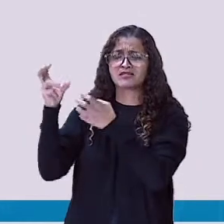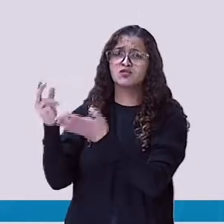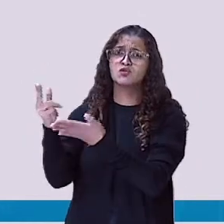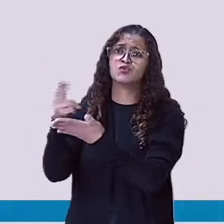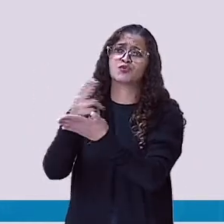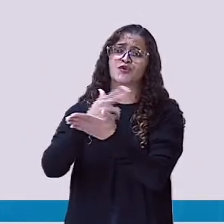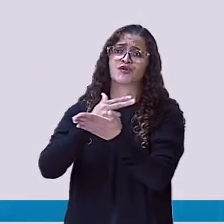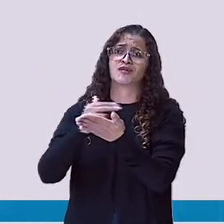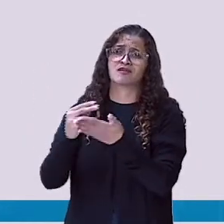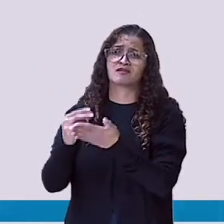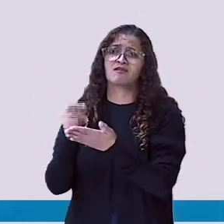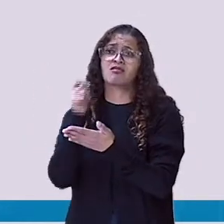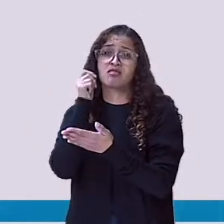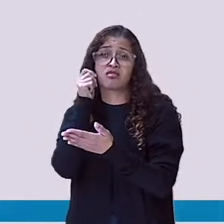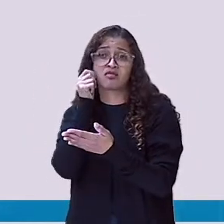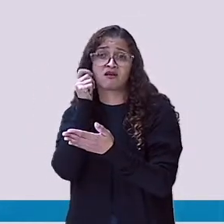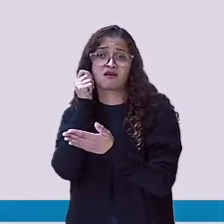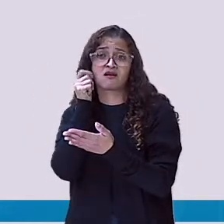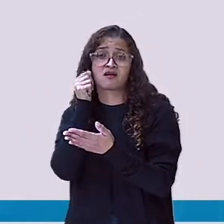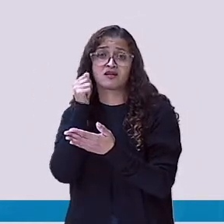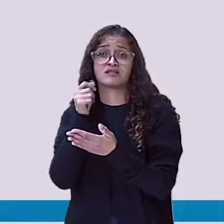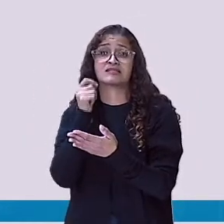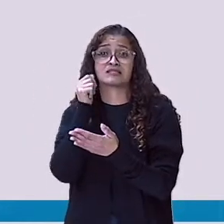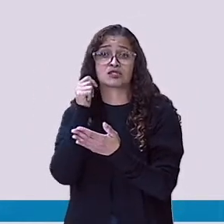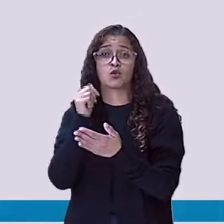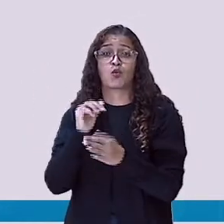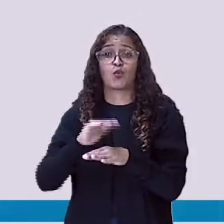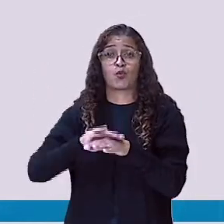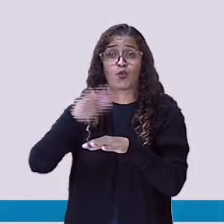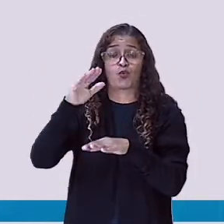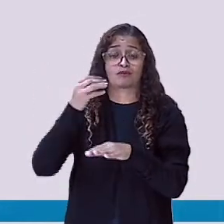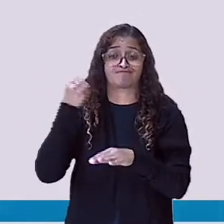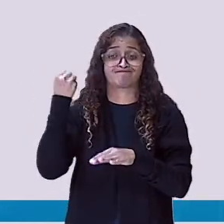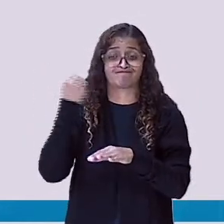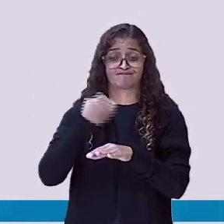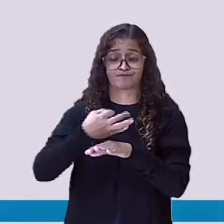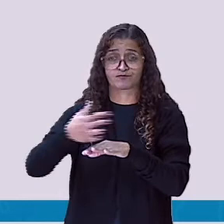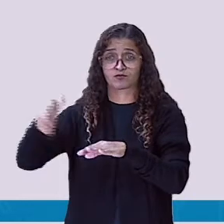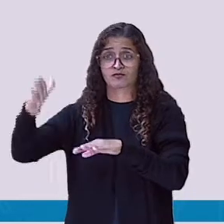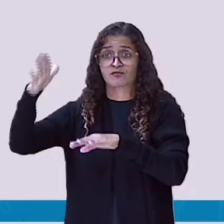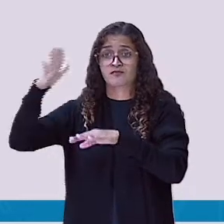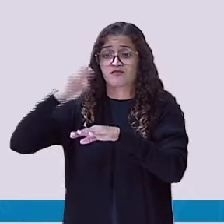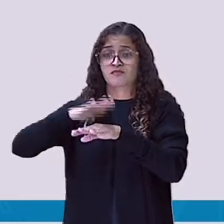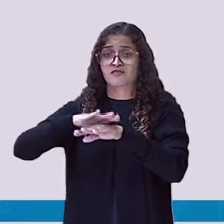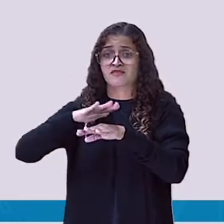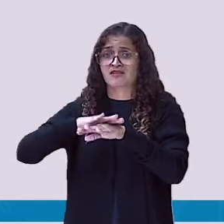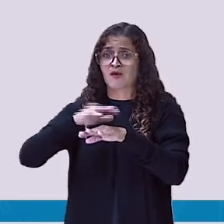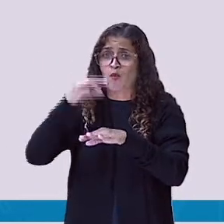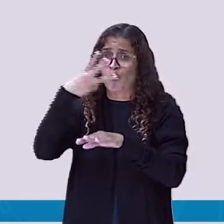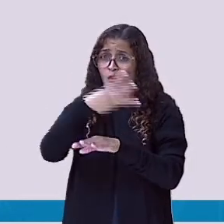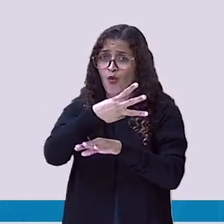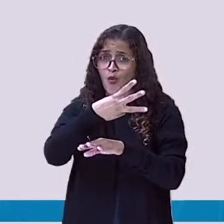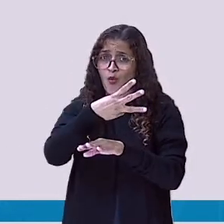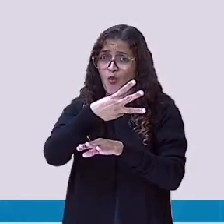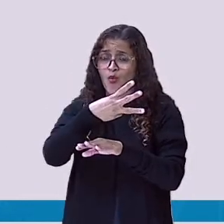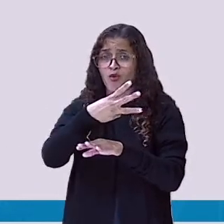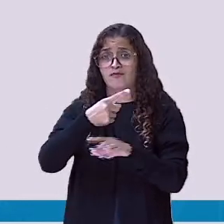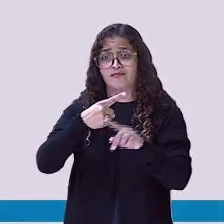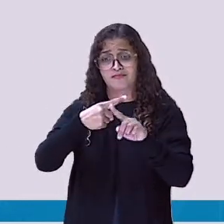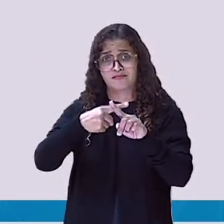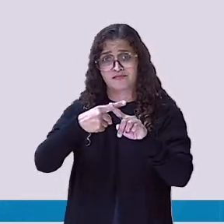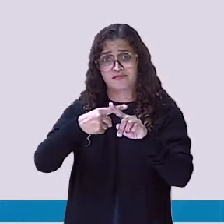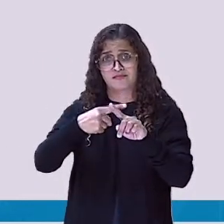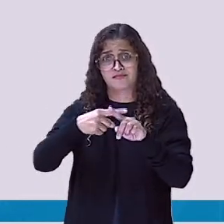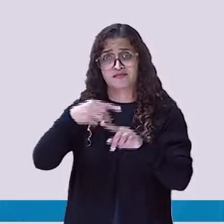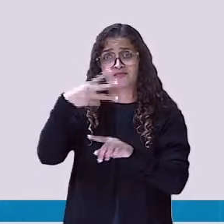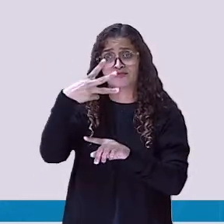Mas e quando eu falo aí de uma quantidade maior? Se eu tenho 3 mais